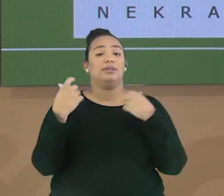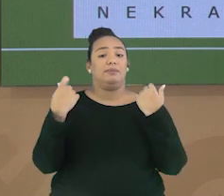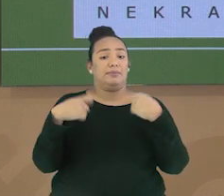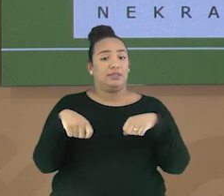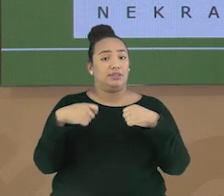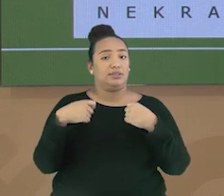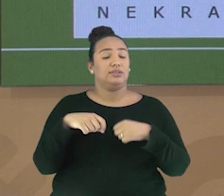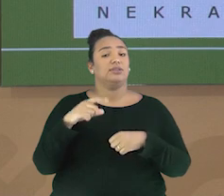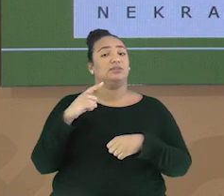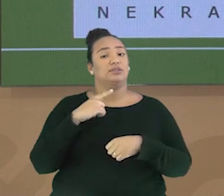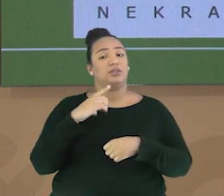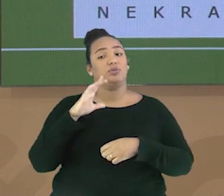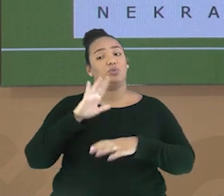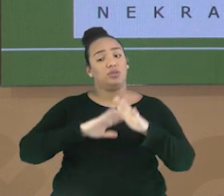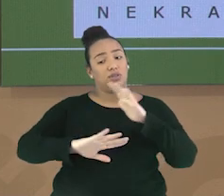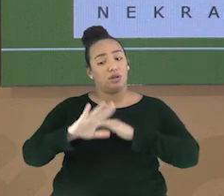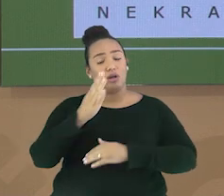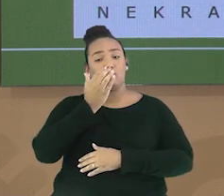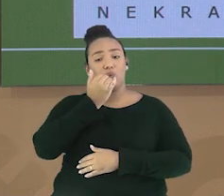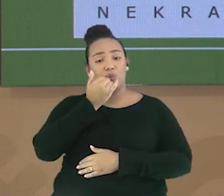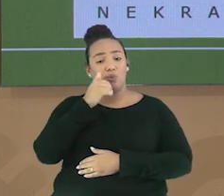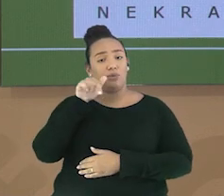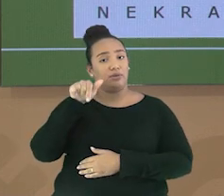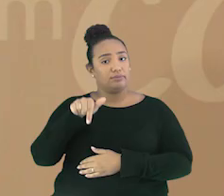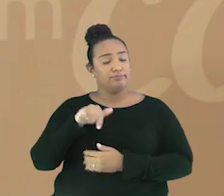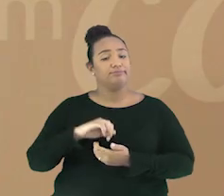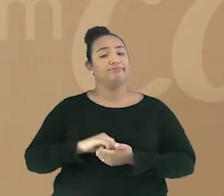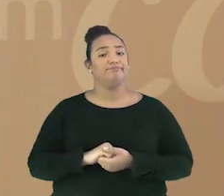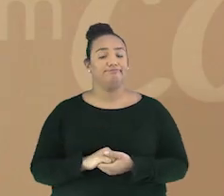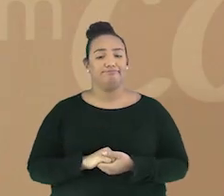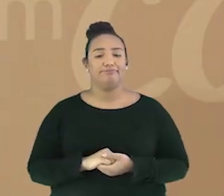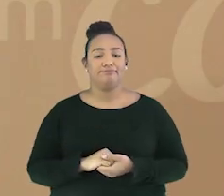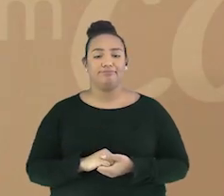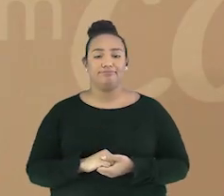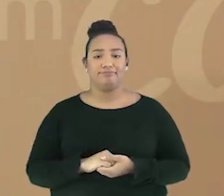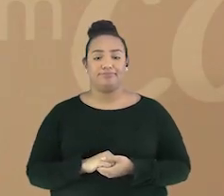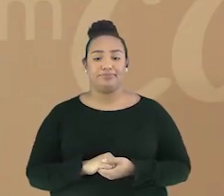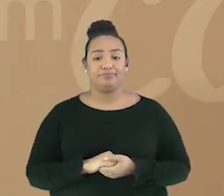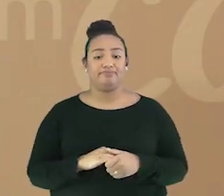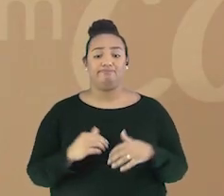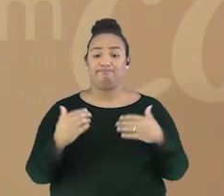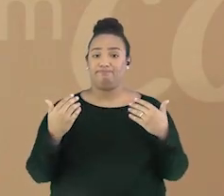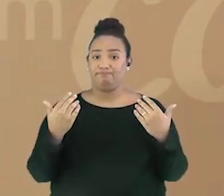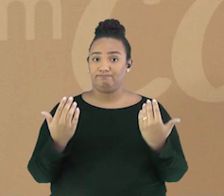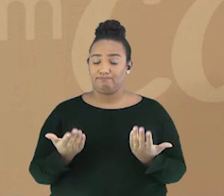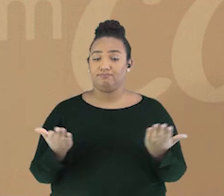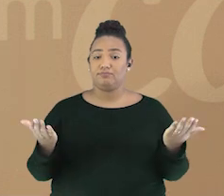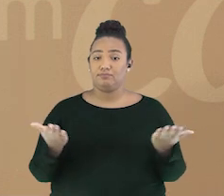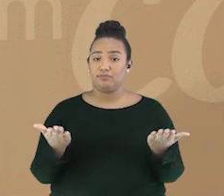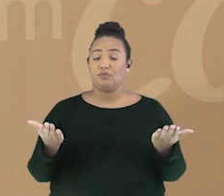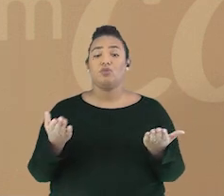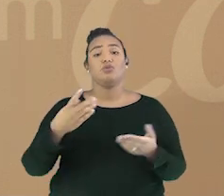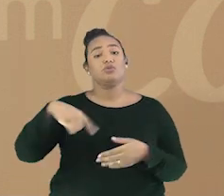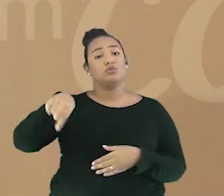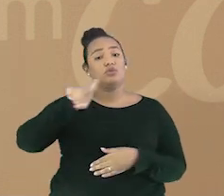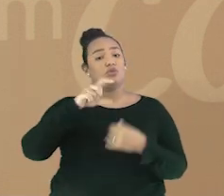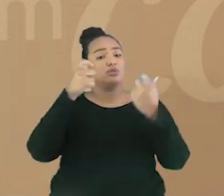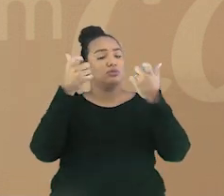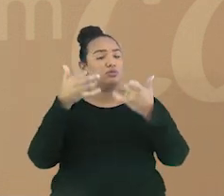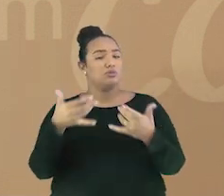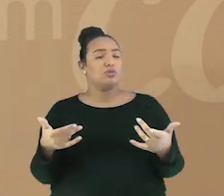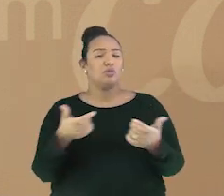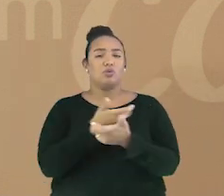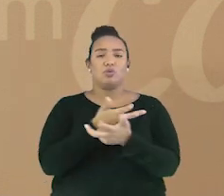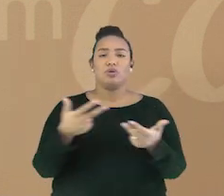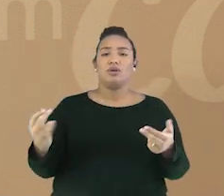forma contínua e em excesso, hein? Até agora, falamos de coisas importantes acerca do